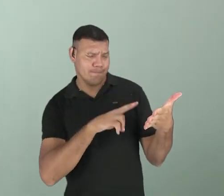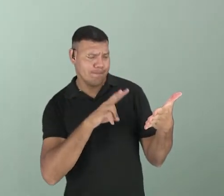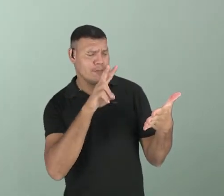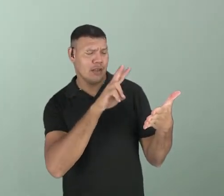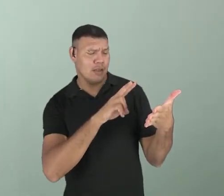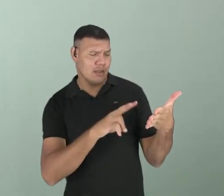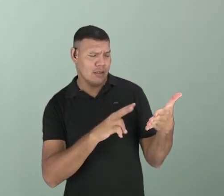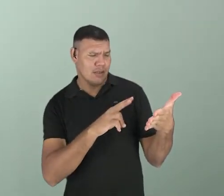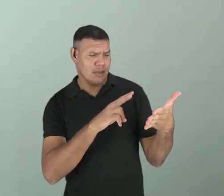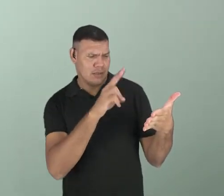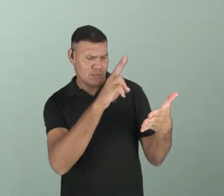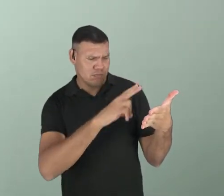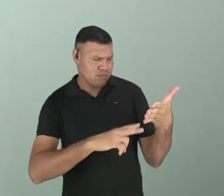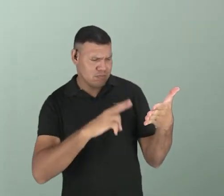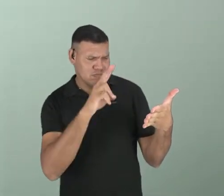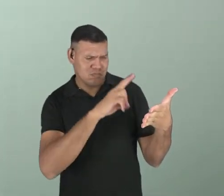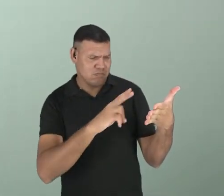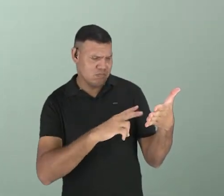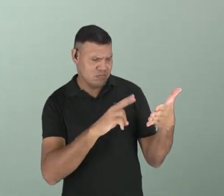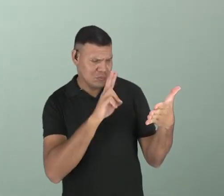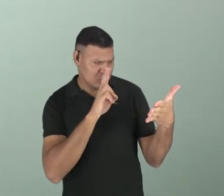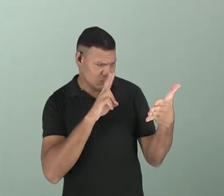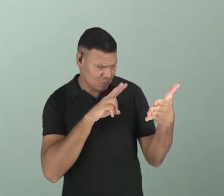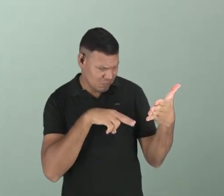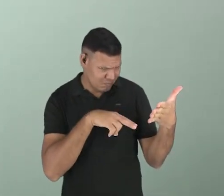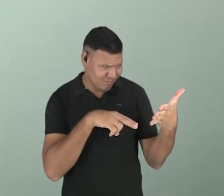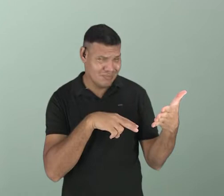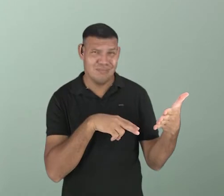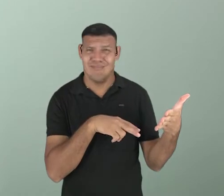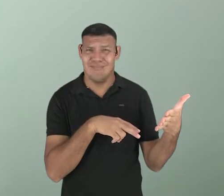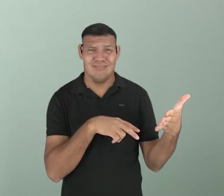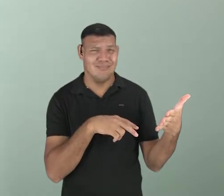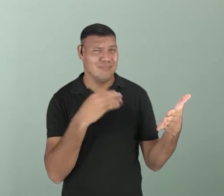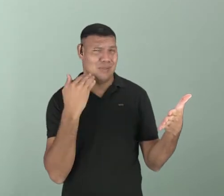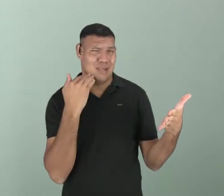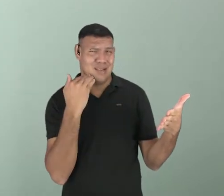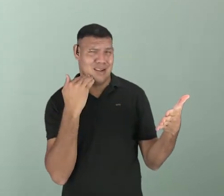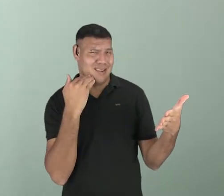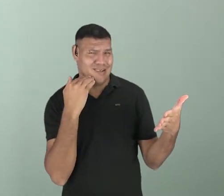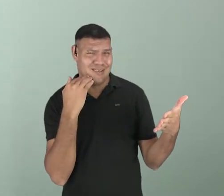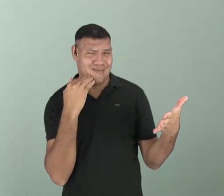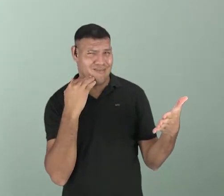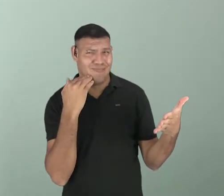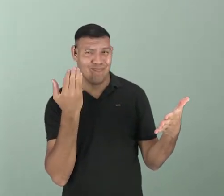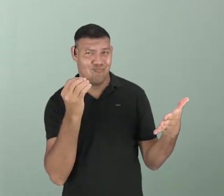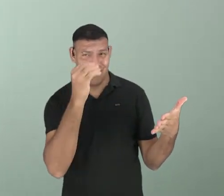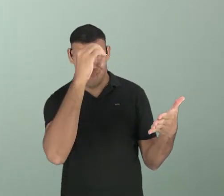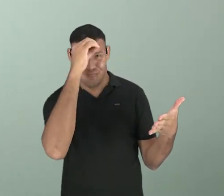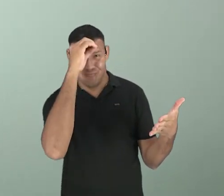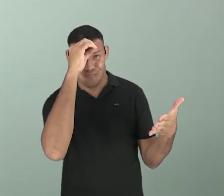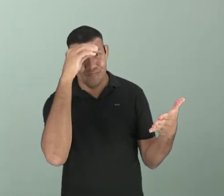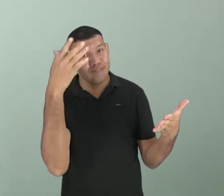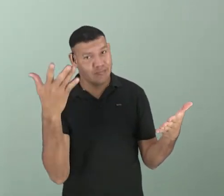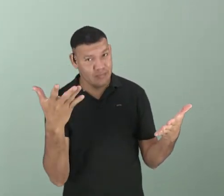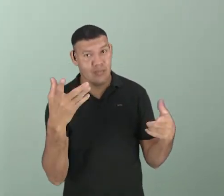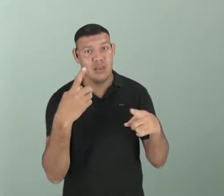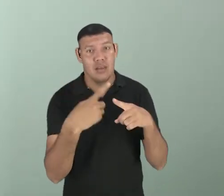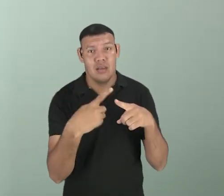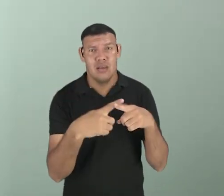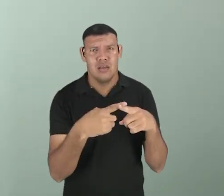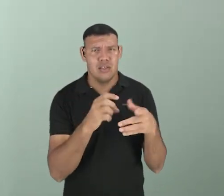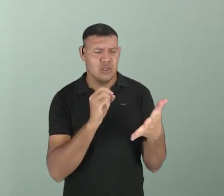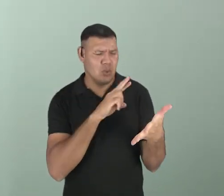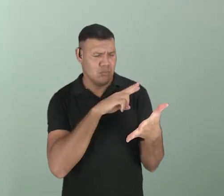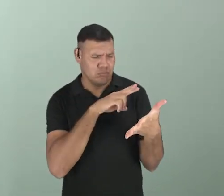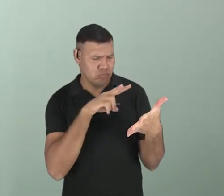né, corrida e quando chega no final você já não lembra mais nem o que foi dito lá no início. Porque a gente apenas